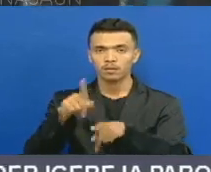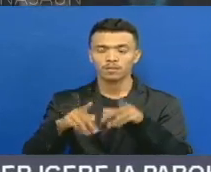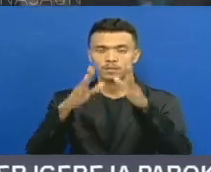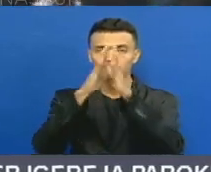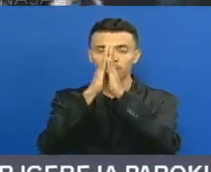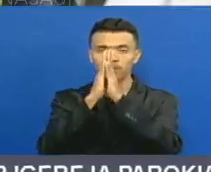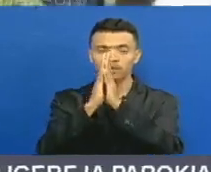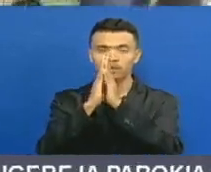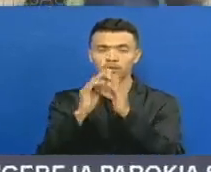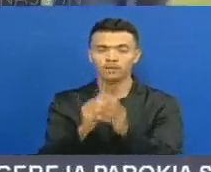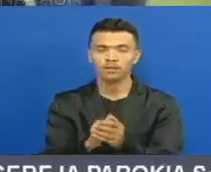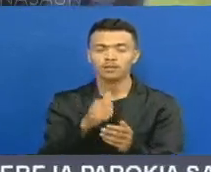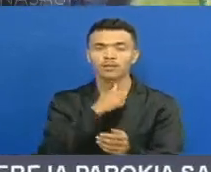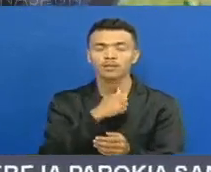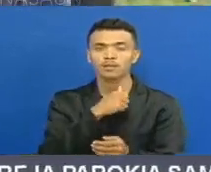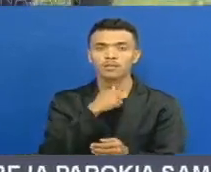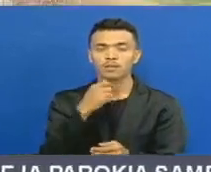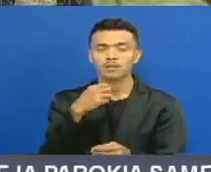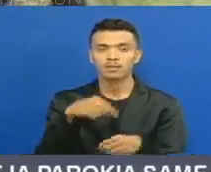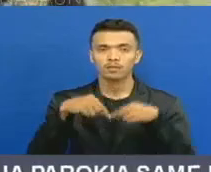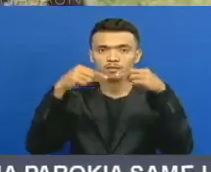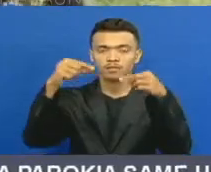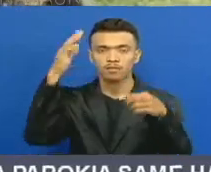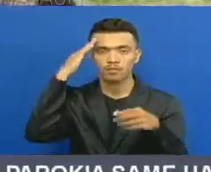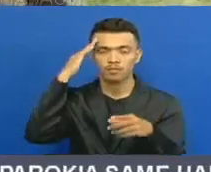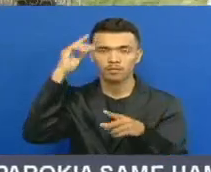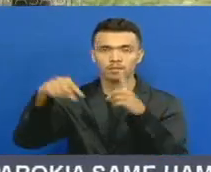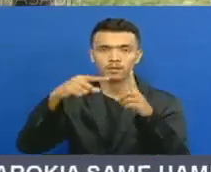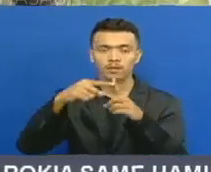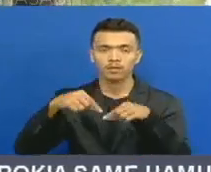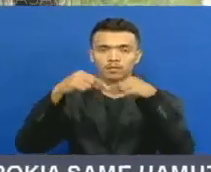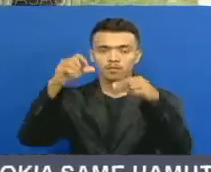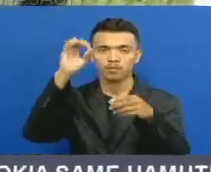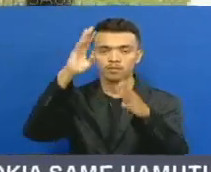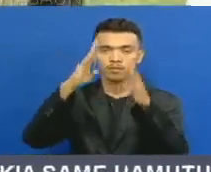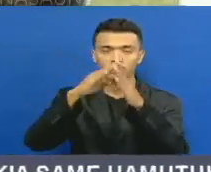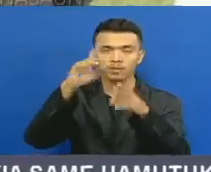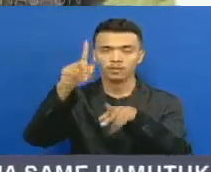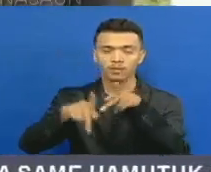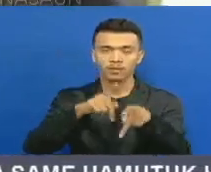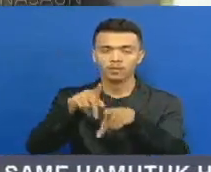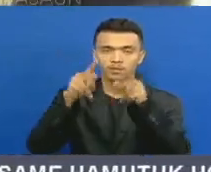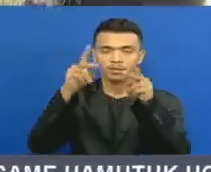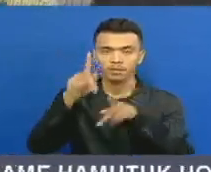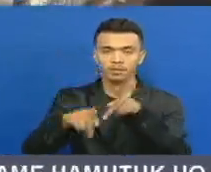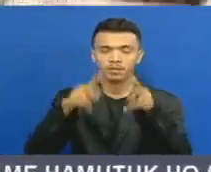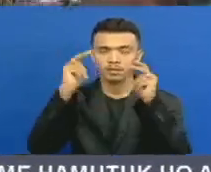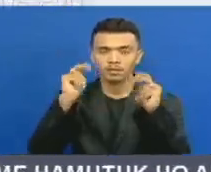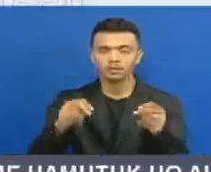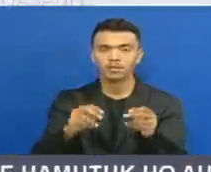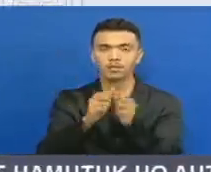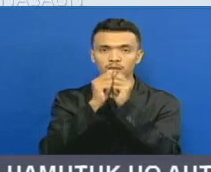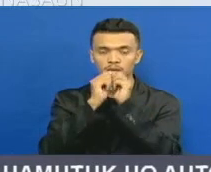sira. Padre Albino Marques foi anoen kata, bem hira oferece um meda bamaroma, que será necessira tem que unidade de halo serviço torre